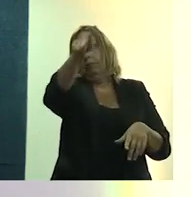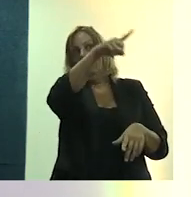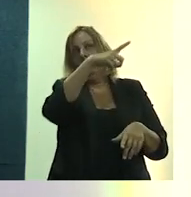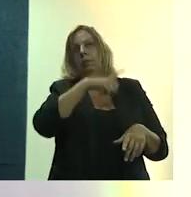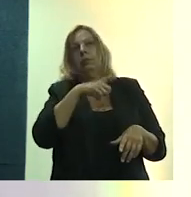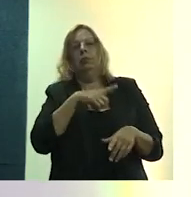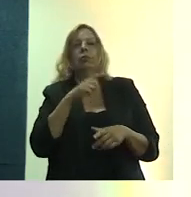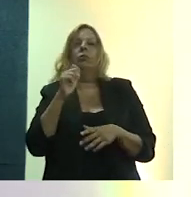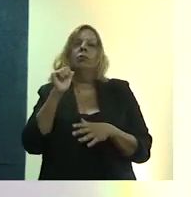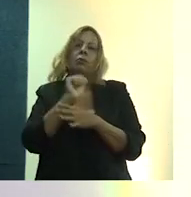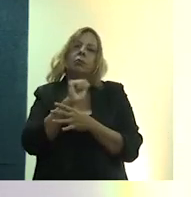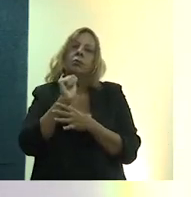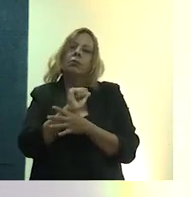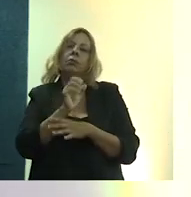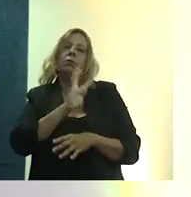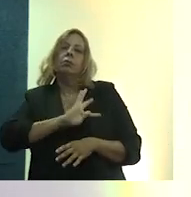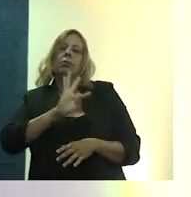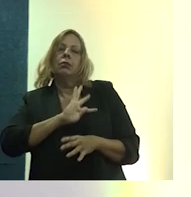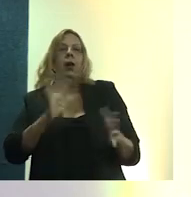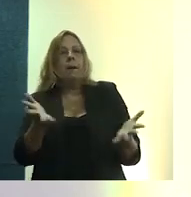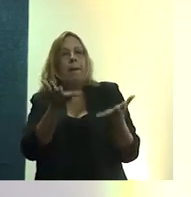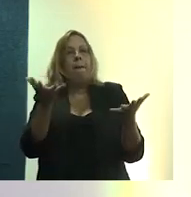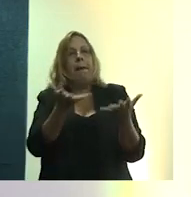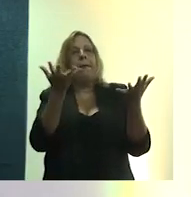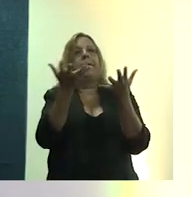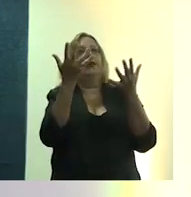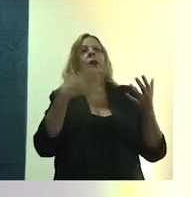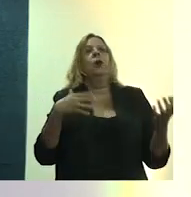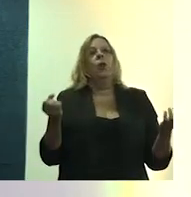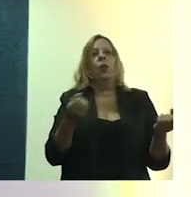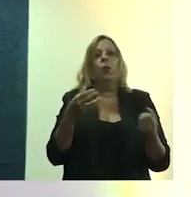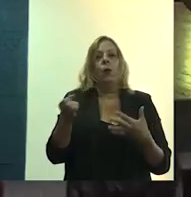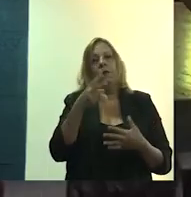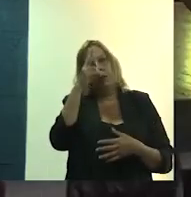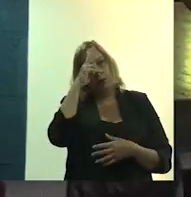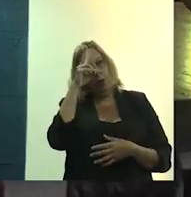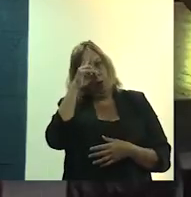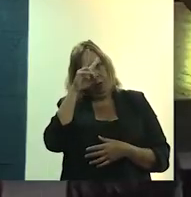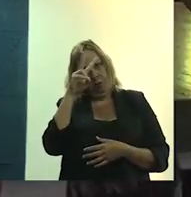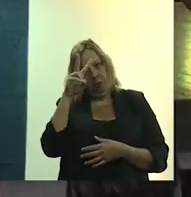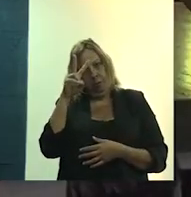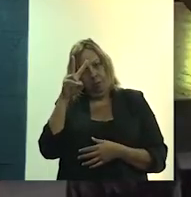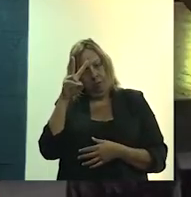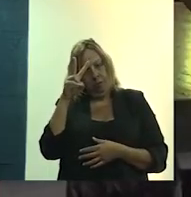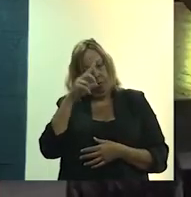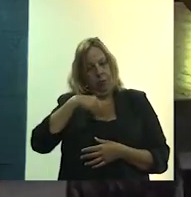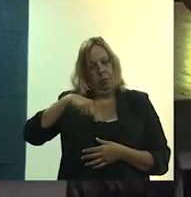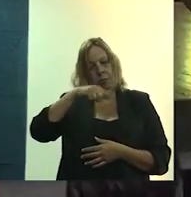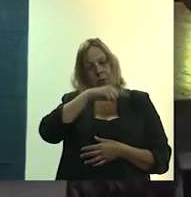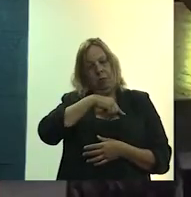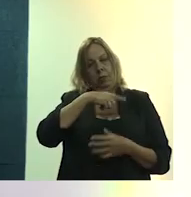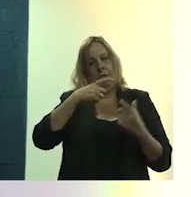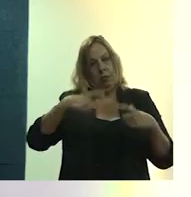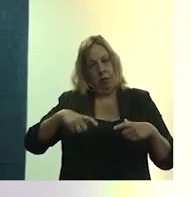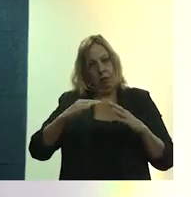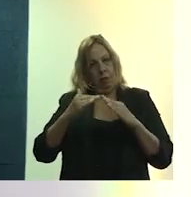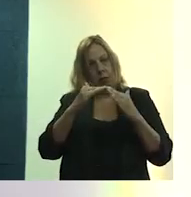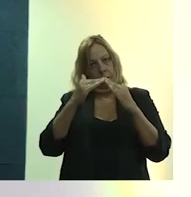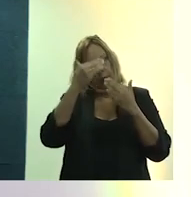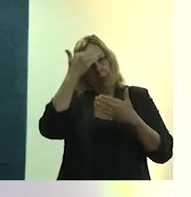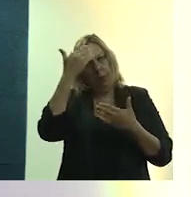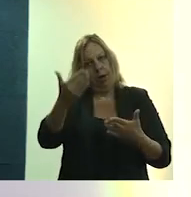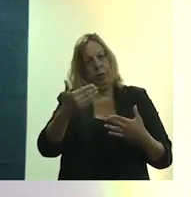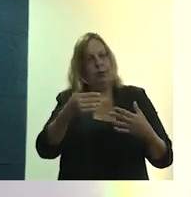que são de assessorias técnicas para mobilizar para fomentar e criar uma nova história de intervenção nos territórios periféricos